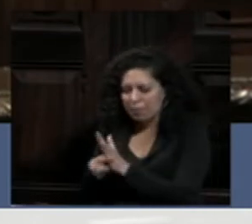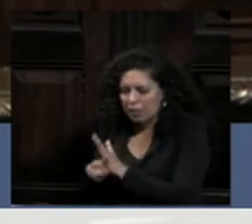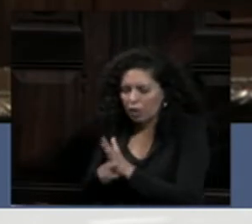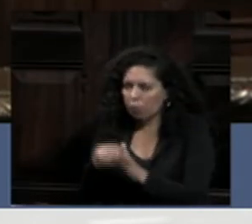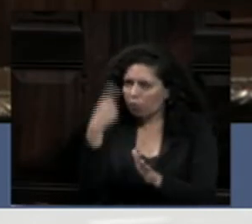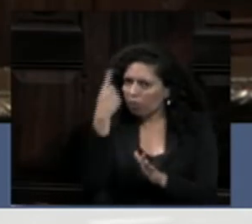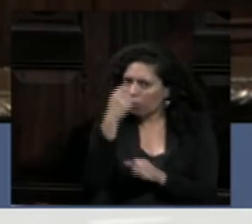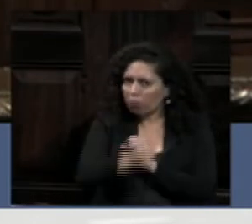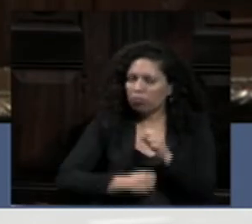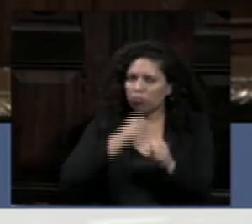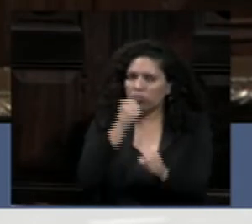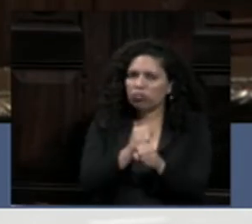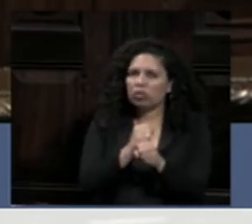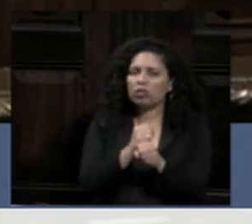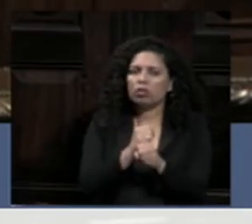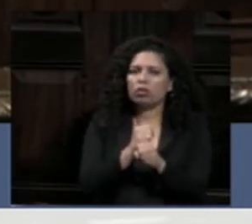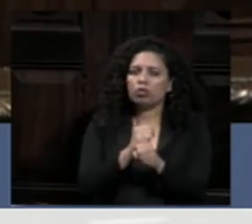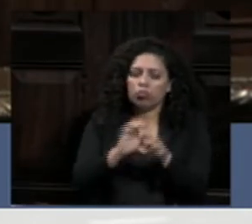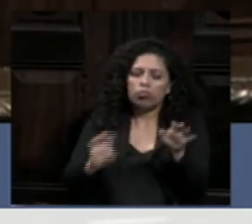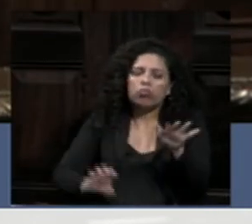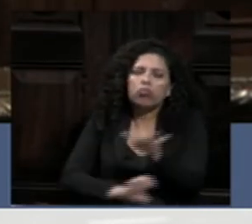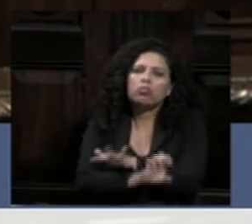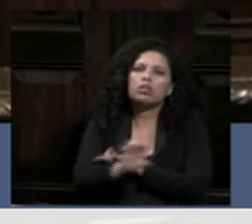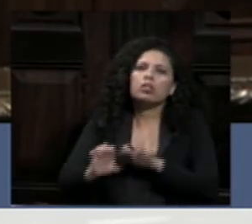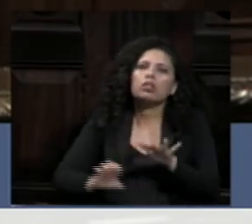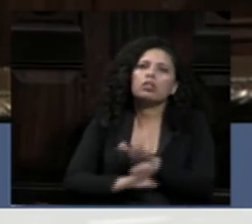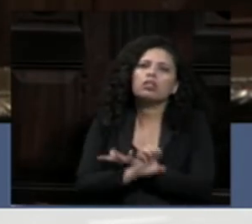anual numa empresa